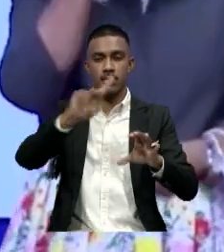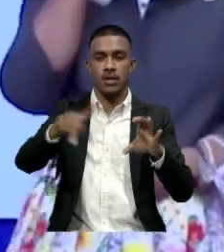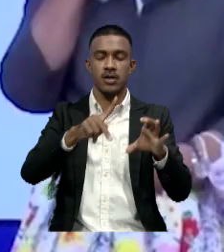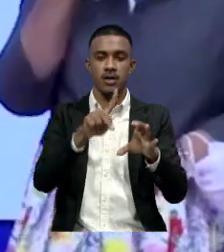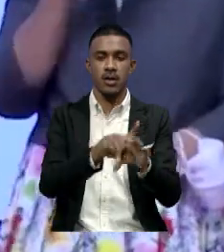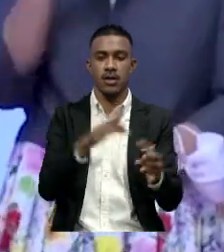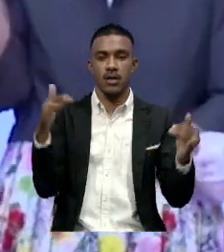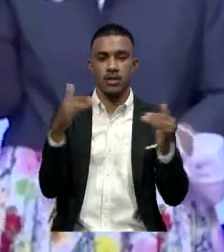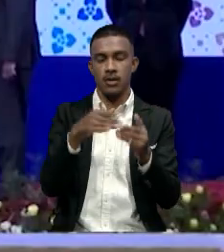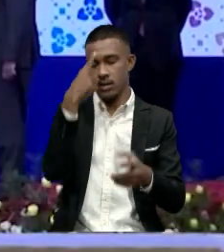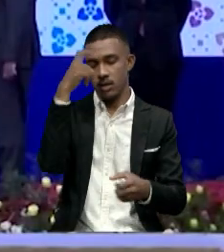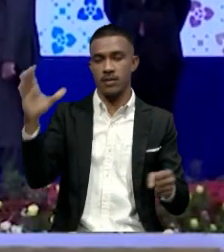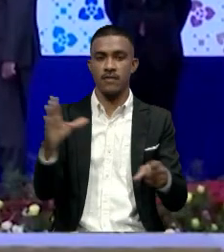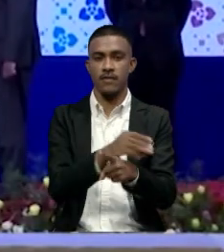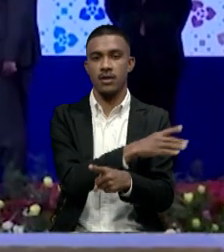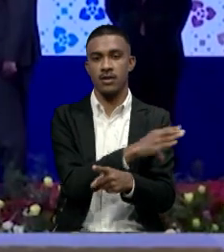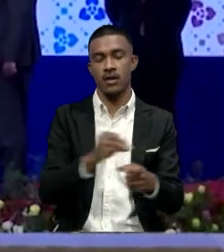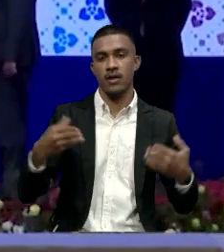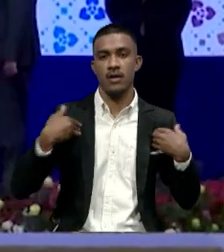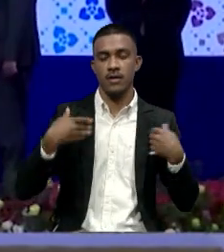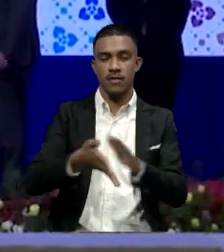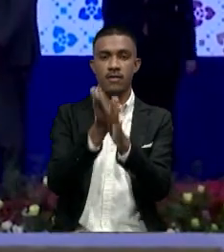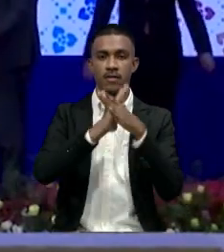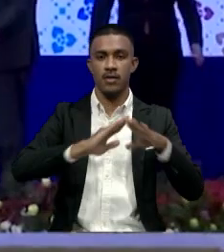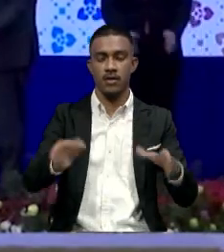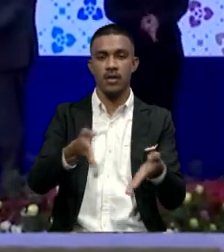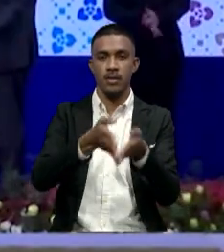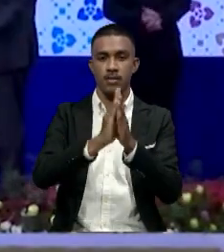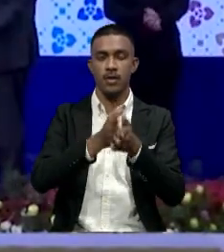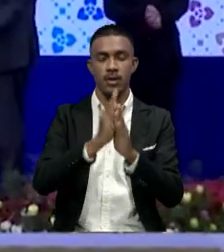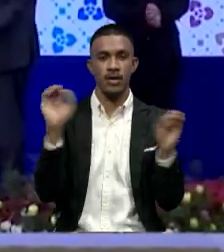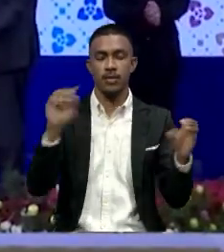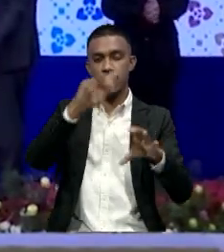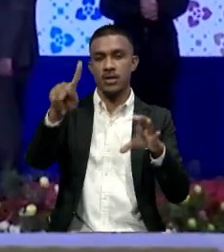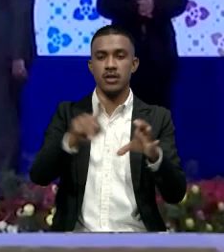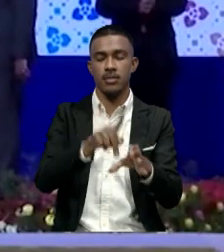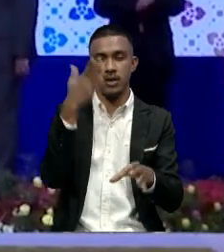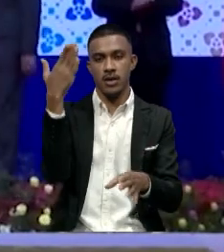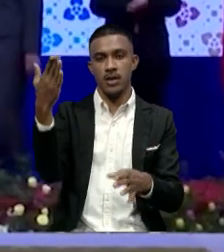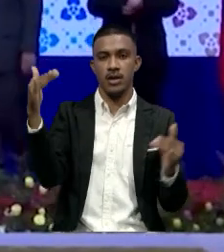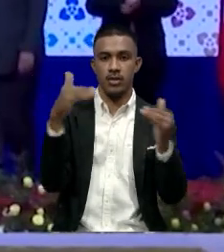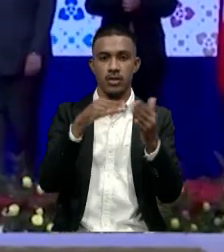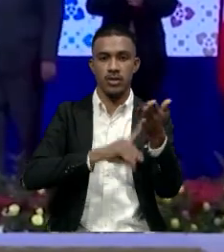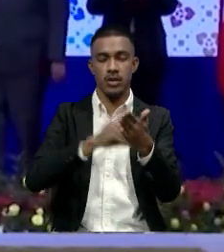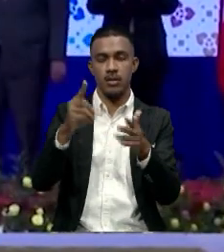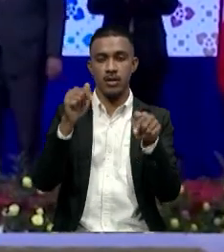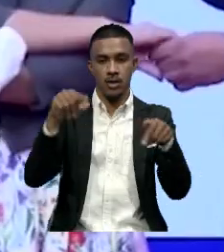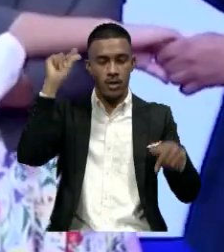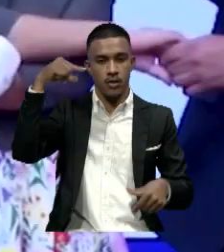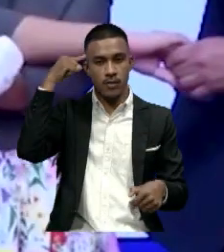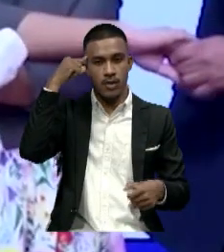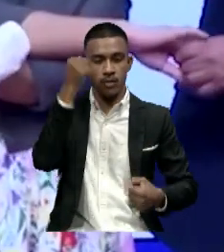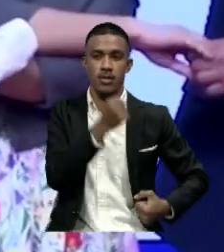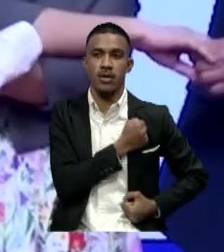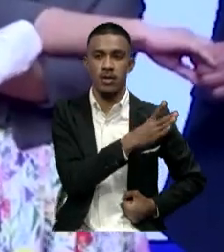falta progresso e implementação plano paz. No Myanmar, a representante ela participa e a reunião semana ne, a foi no governo militar